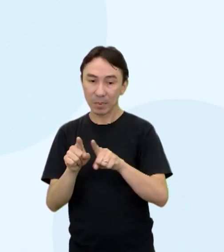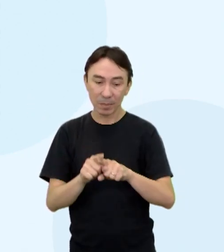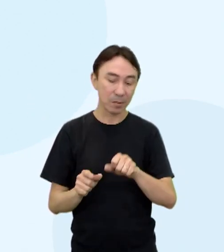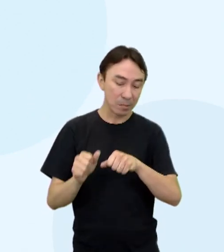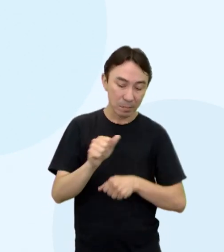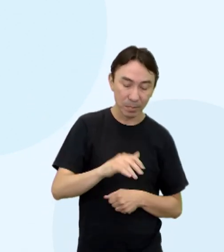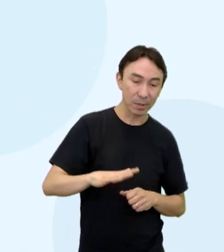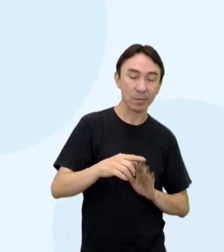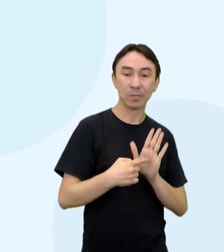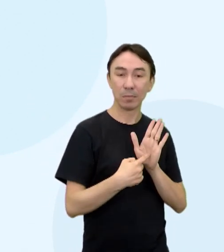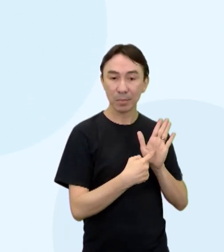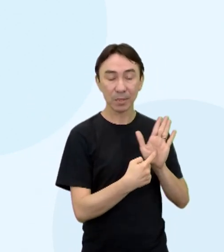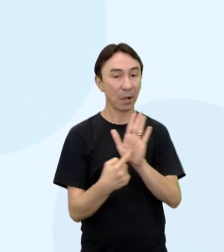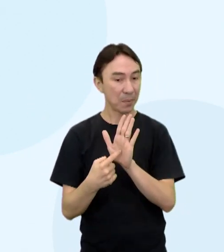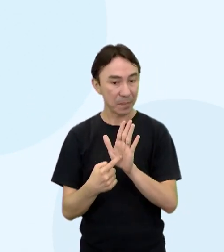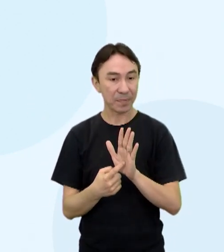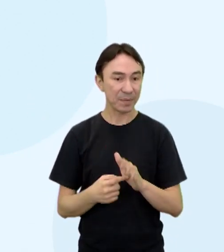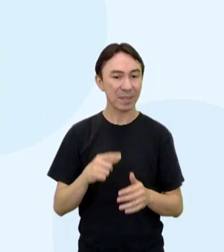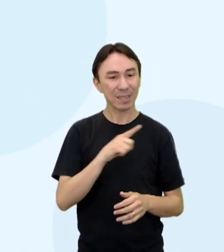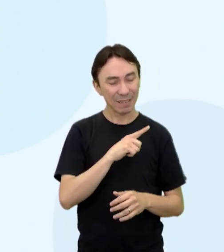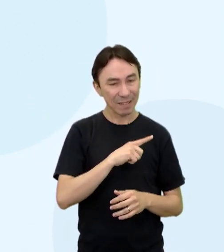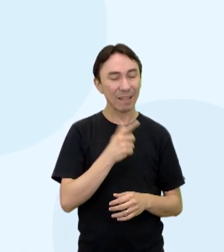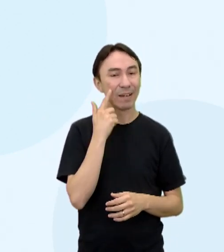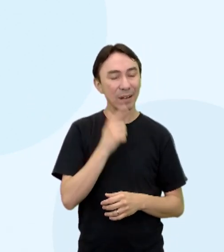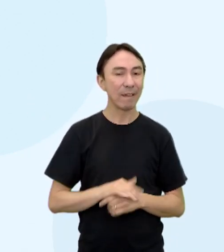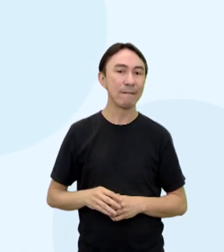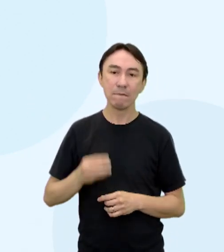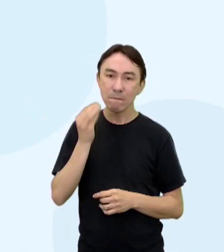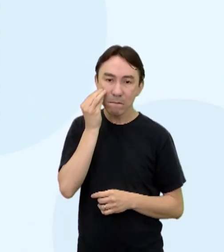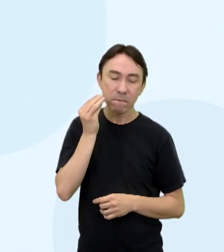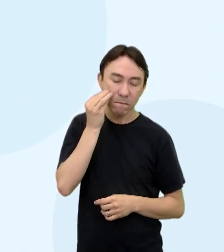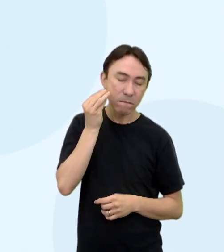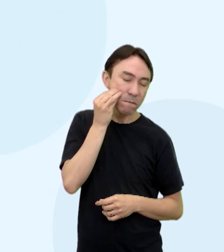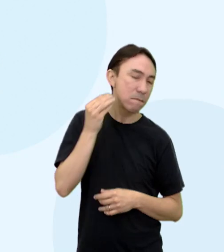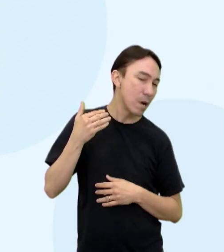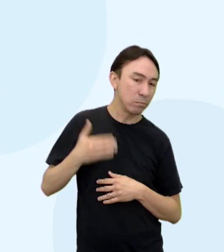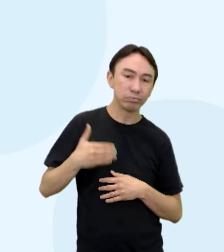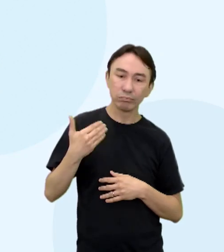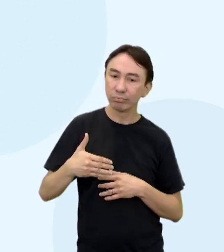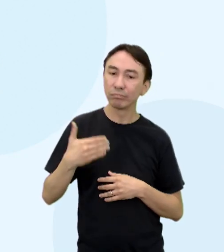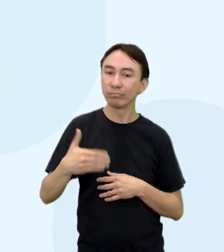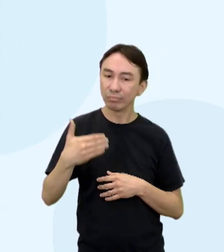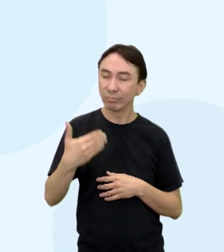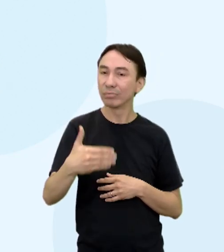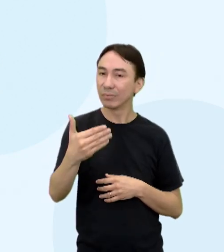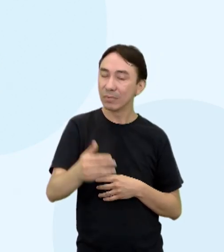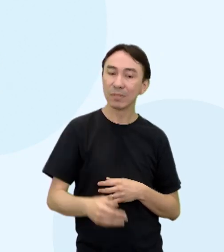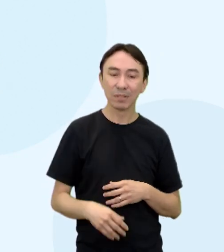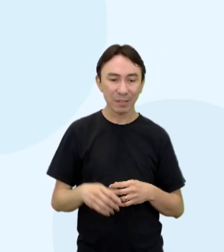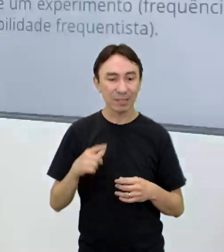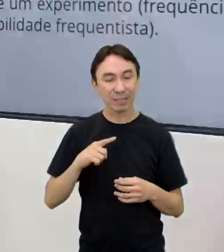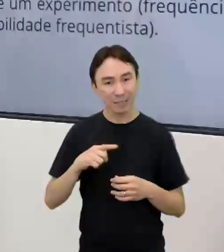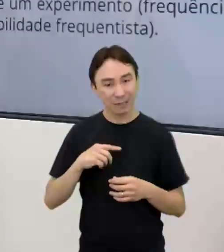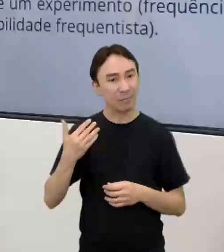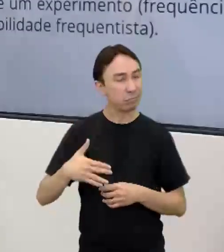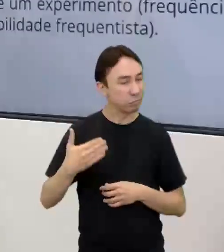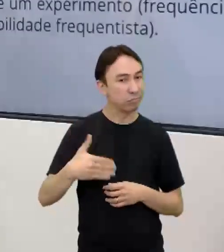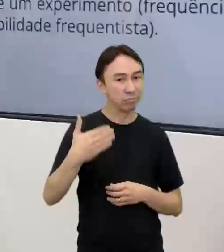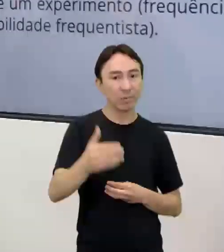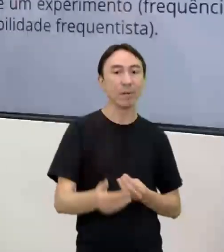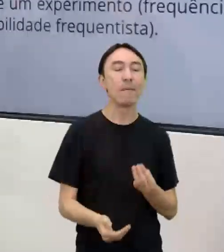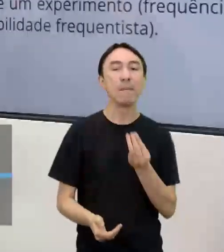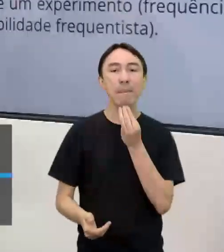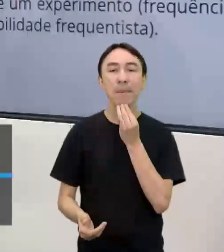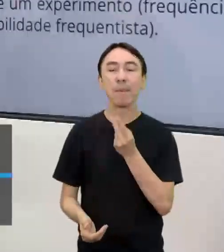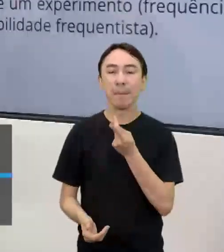de probabilidade por meio de muitas repetições de um experimento, frequências de ocorrências e probabilidade frequentista. Um monte de